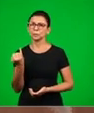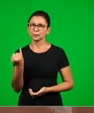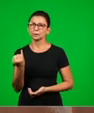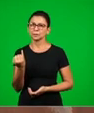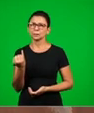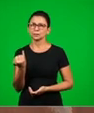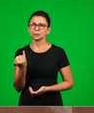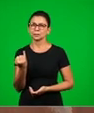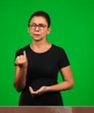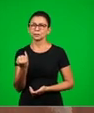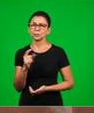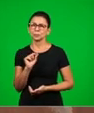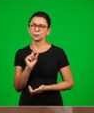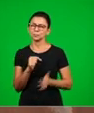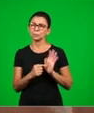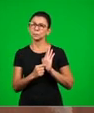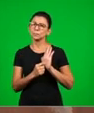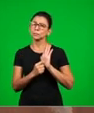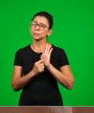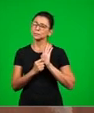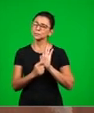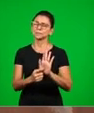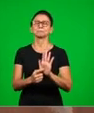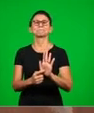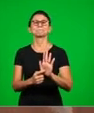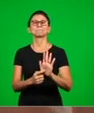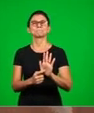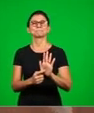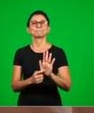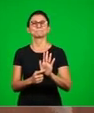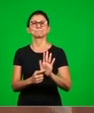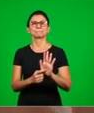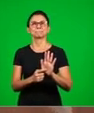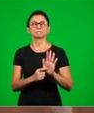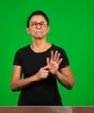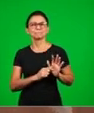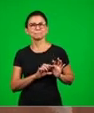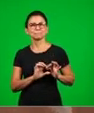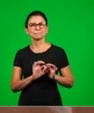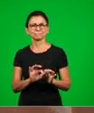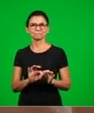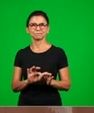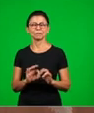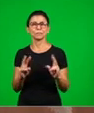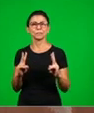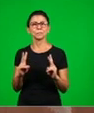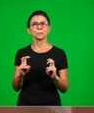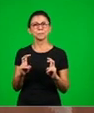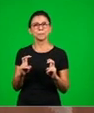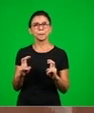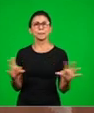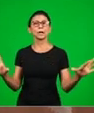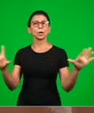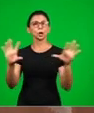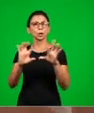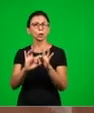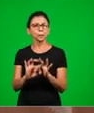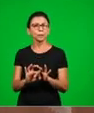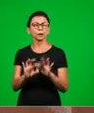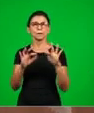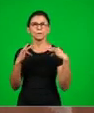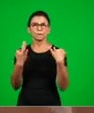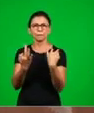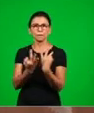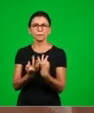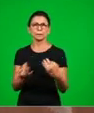para mostrar aquilo que é a comunhão. E o assunto que foi tratado foi sobre a comunhão, famílias em